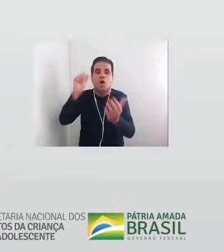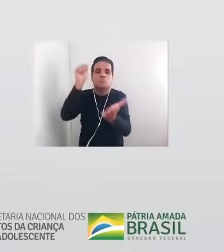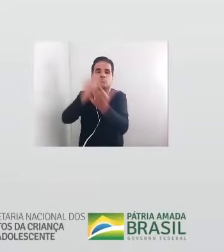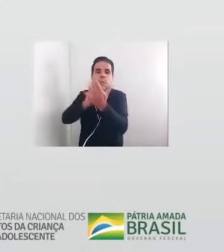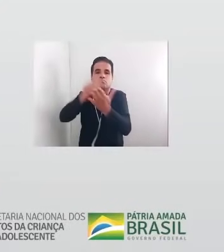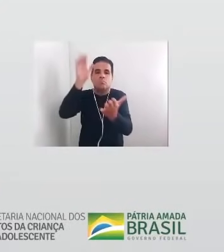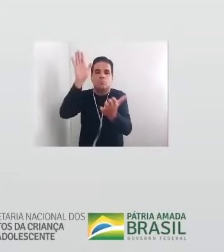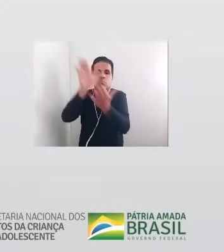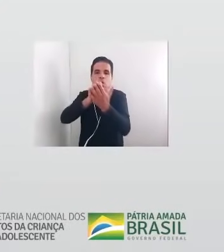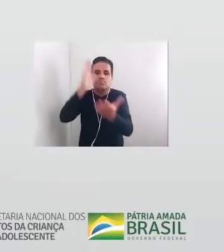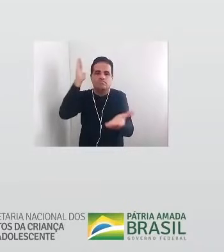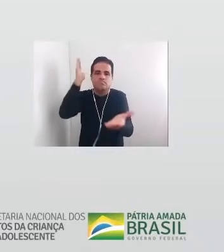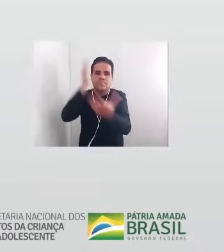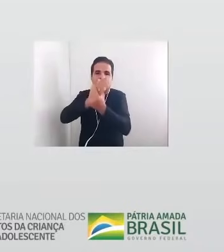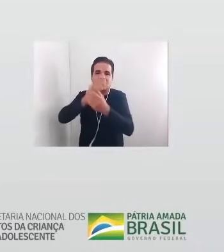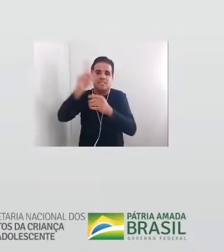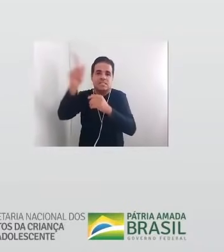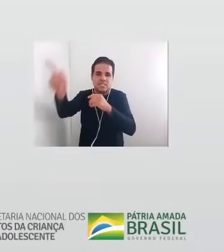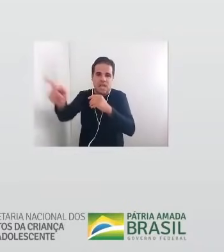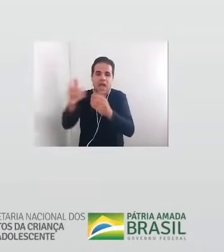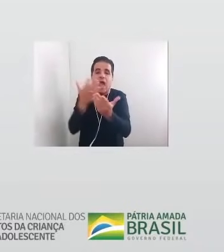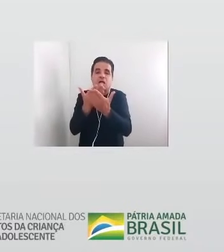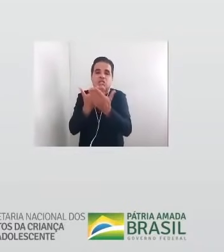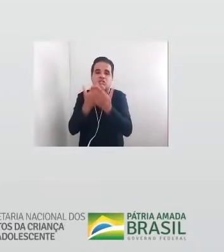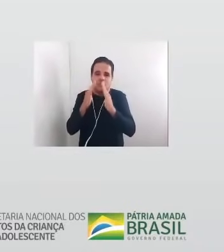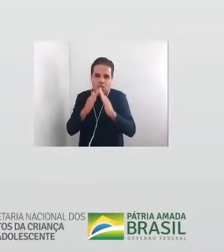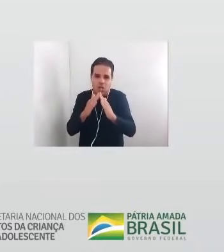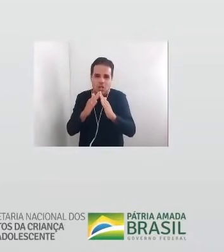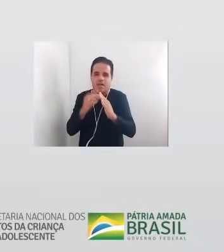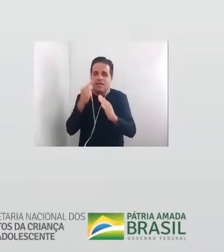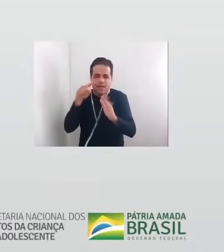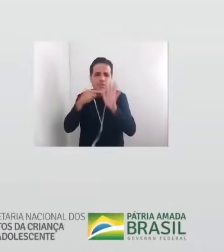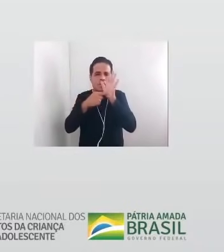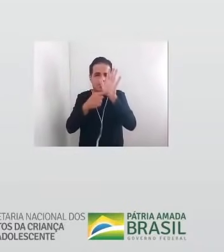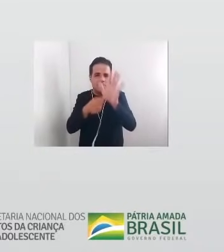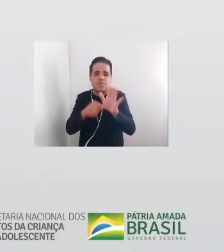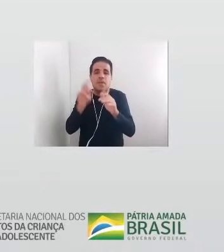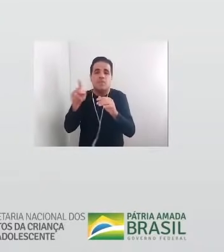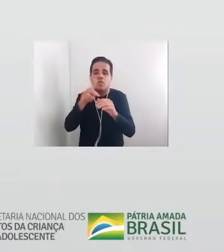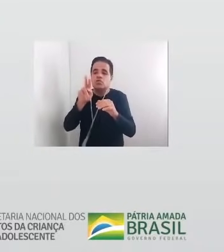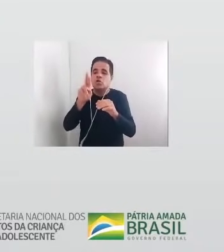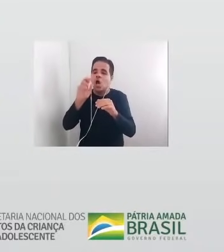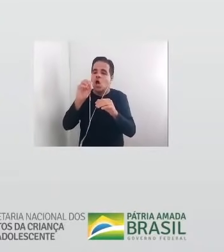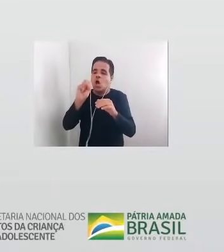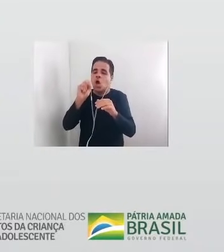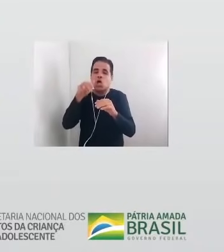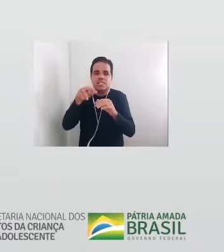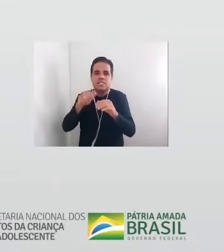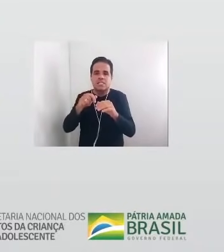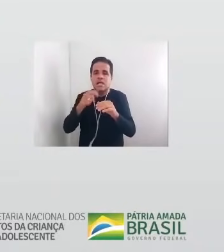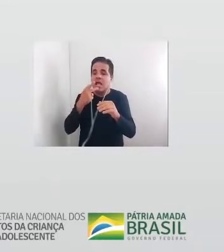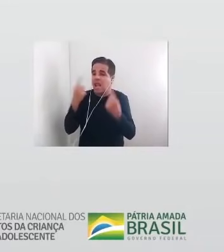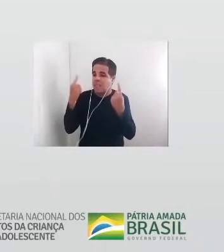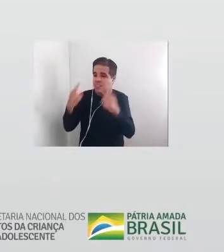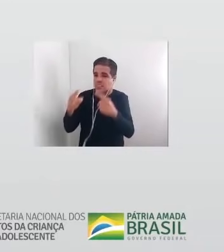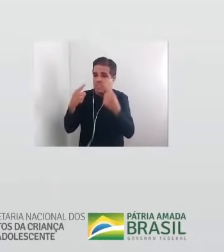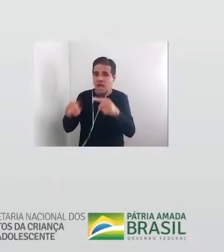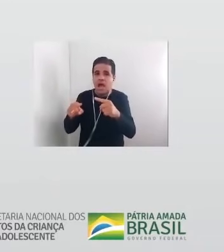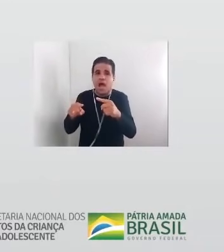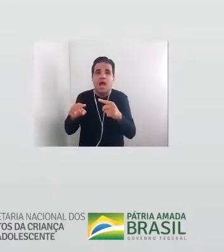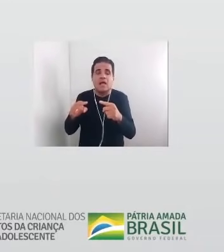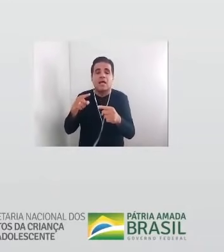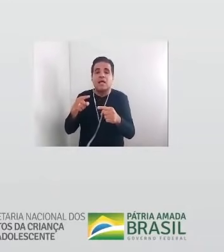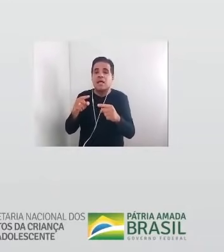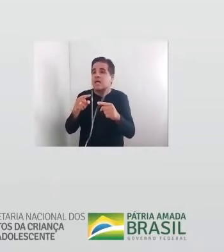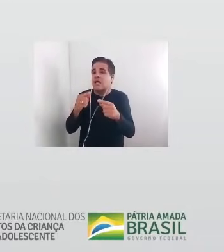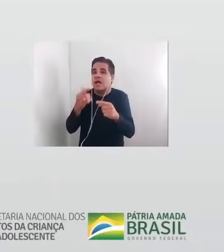Rosana, que nós expusemos aí, aquele trecho onde a professora ataca as convicções religiosas e políticas da